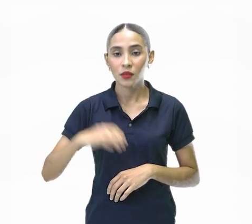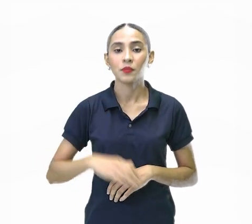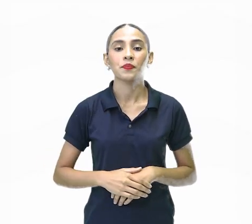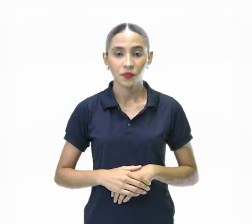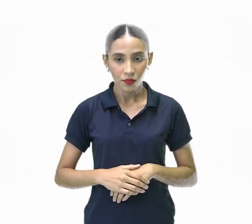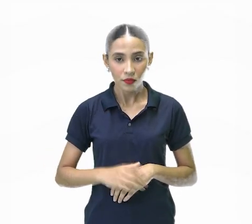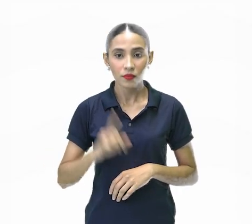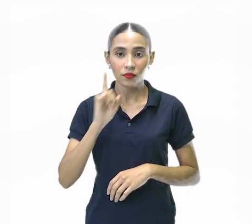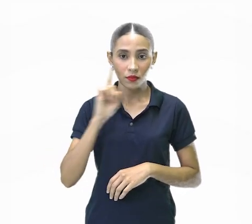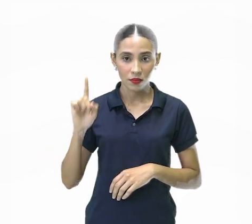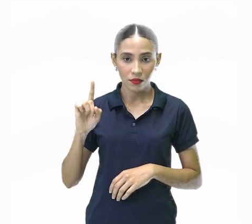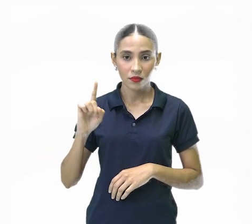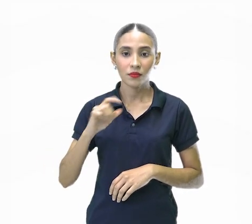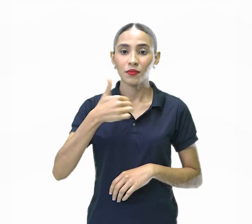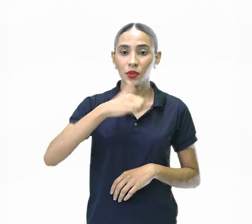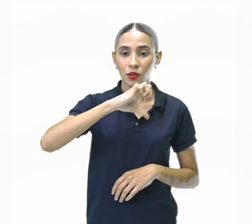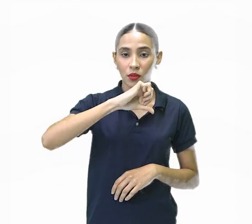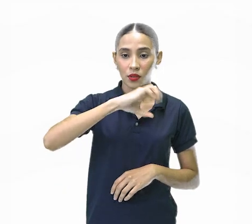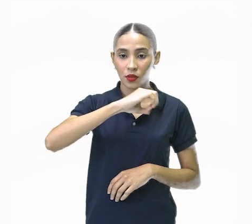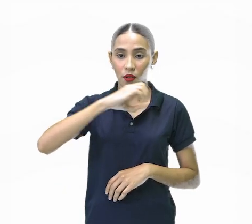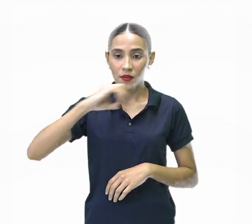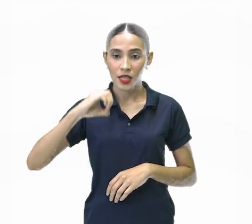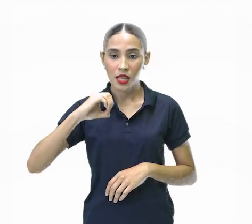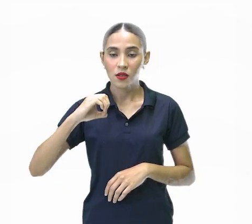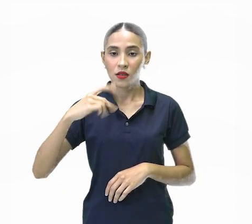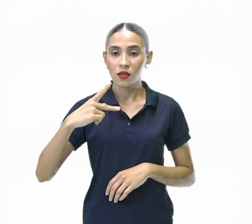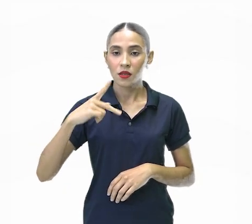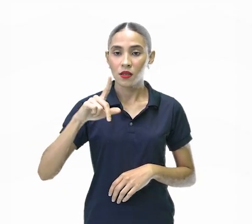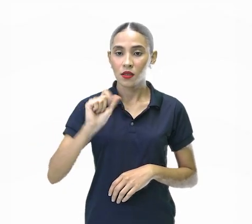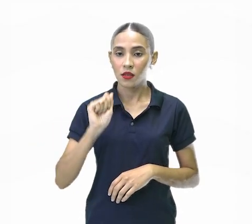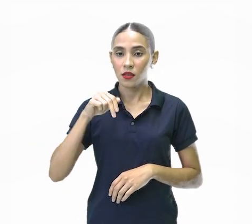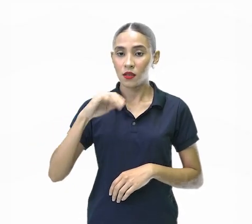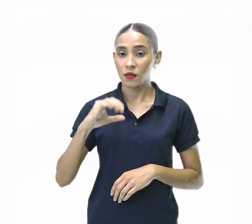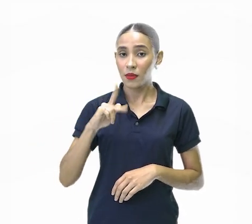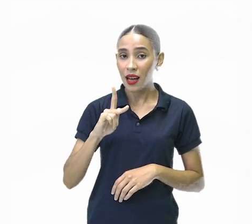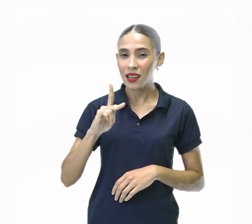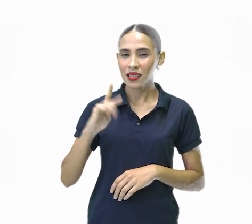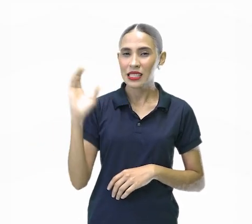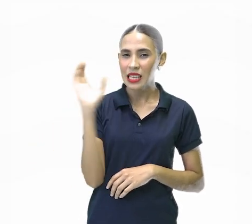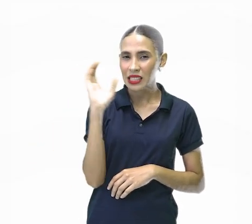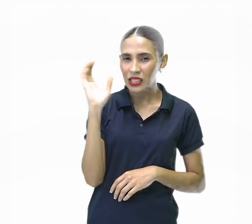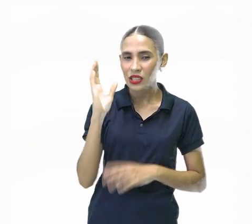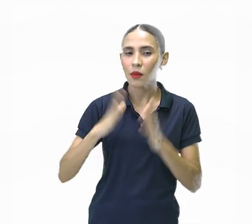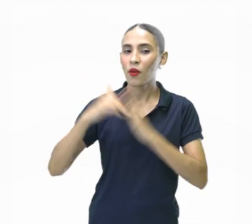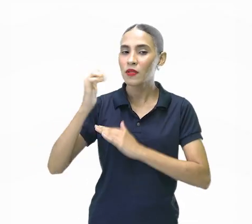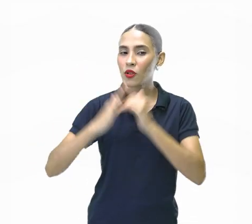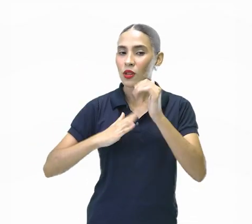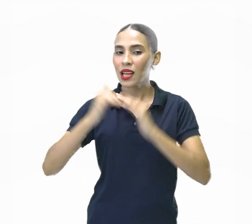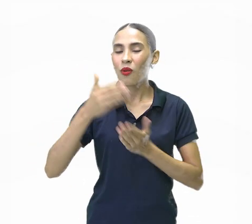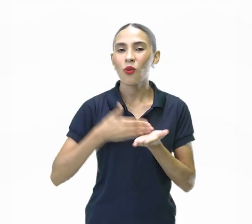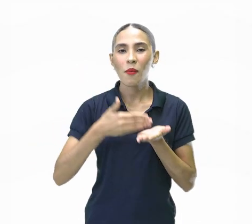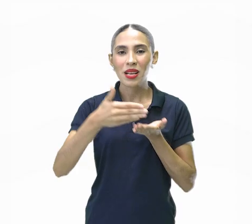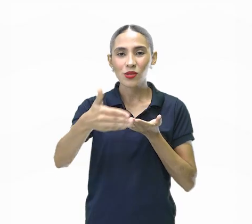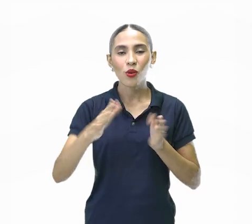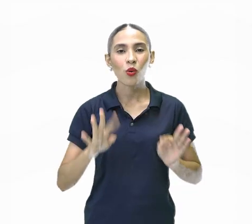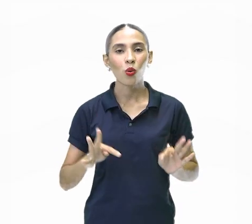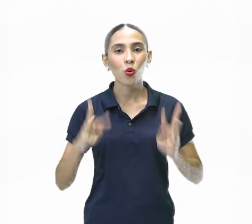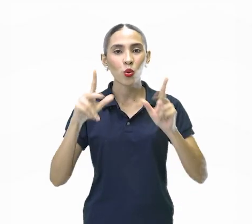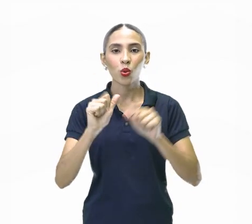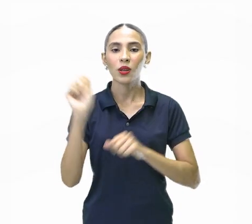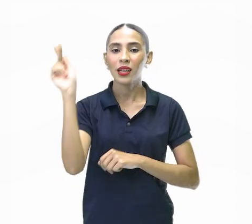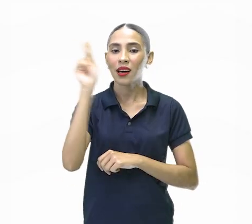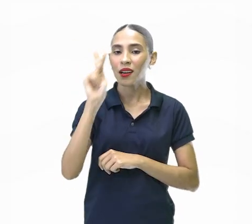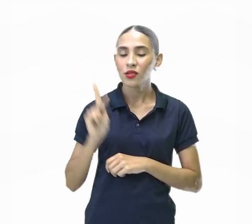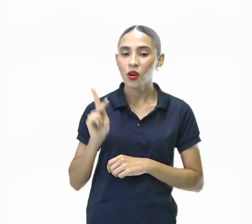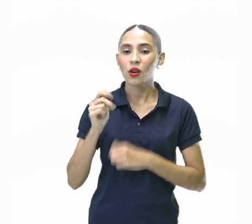de dezembro de 1900, Planck, aquele cientista que começou toda essa história